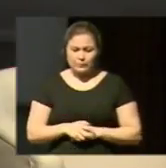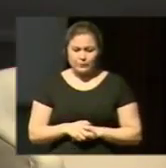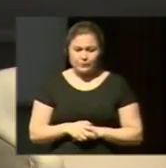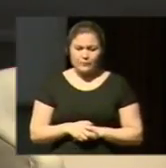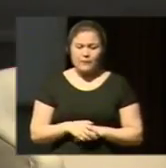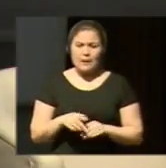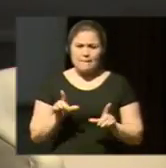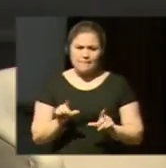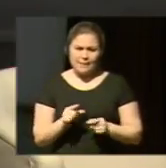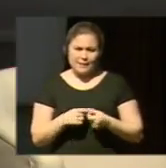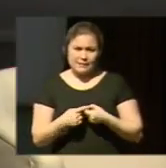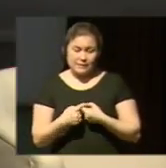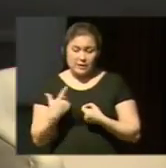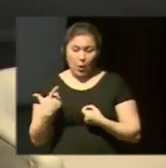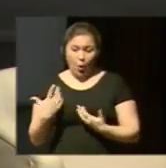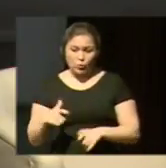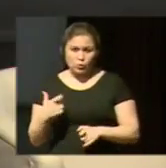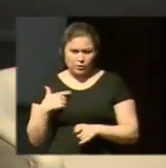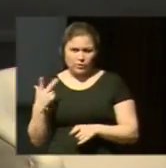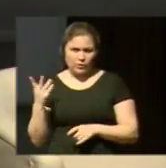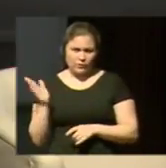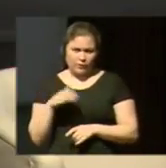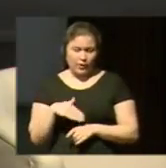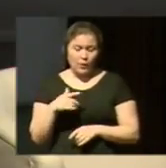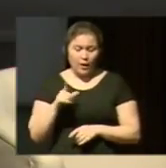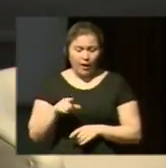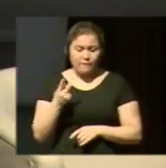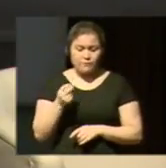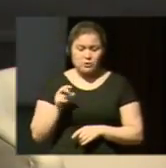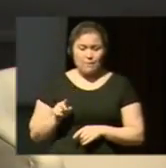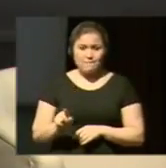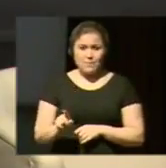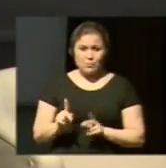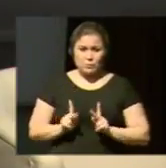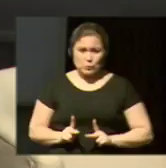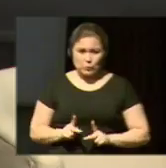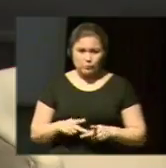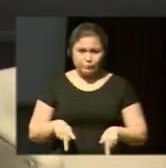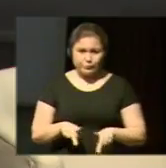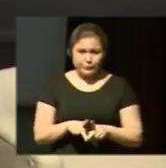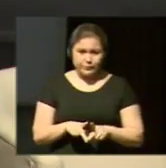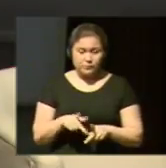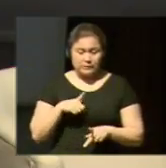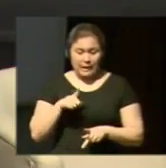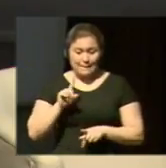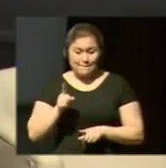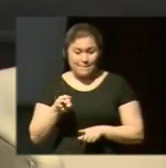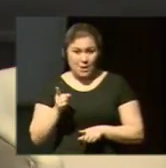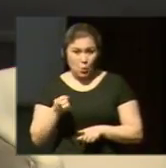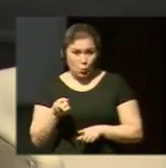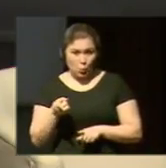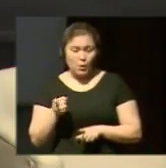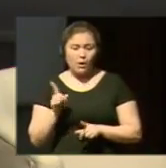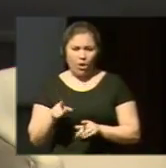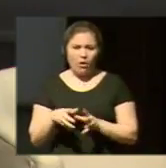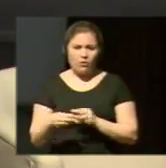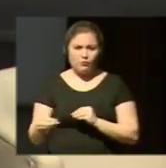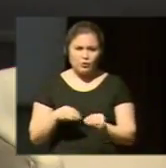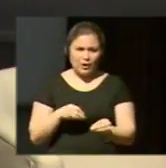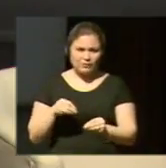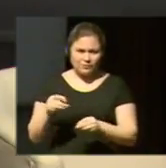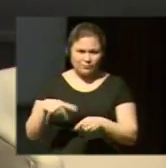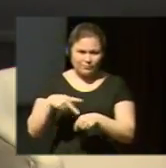Na pequena cidade de onde venho, são 20 mil habitantes, que tem 1.000 refugiados,